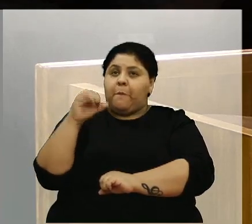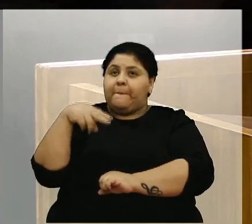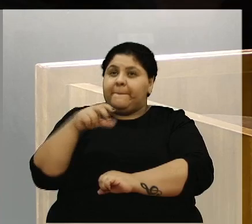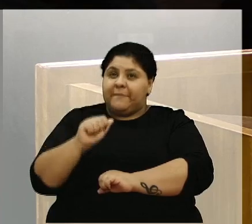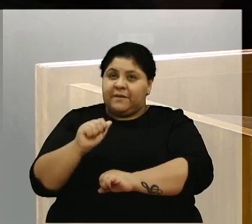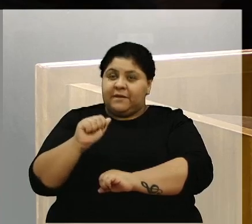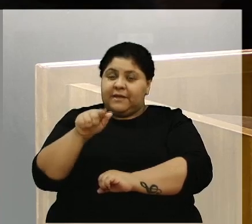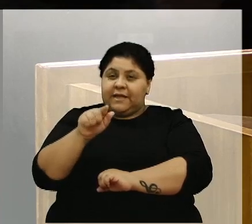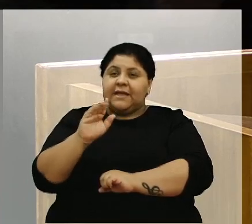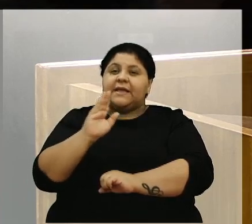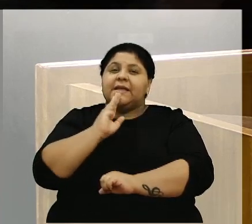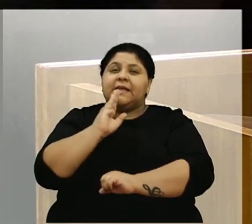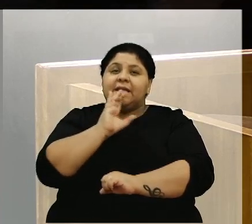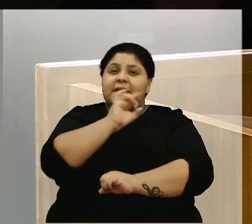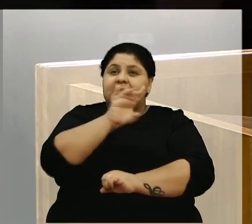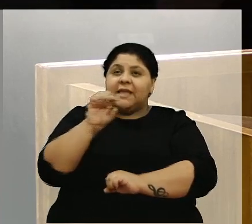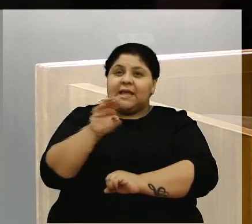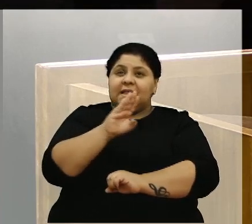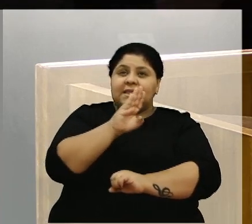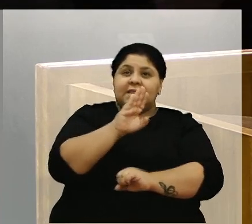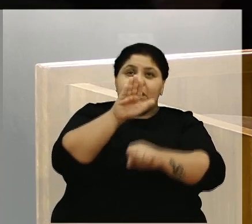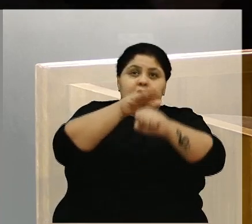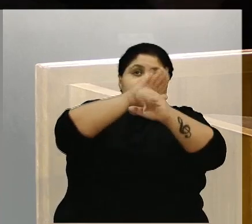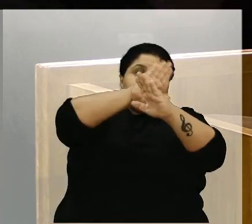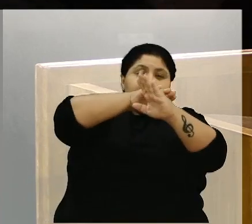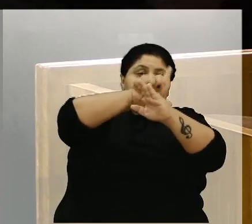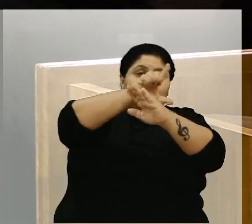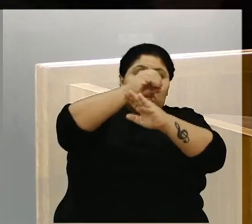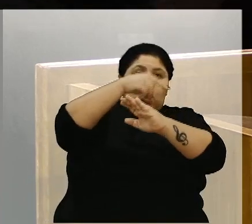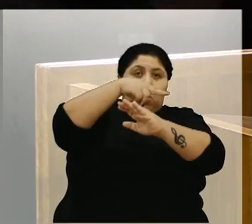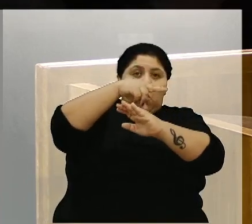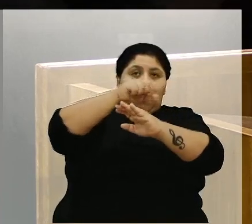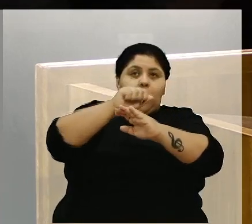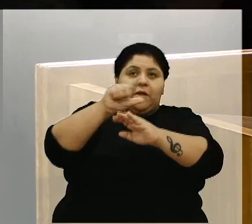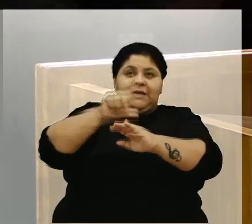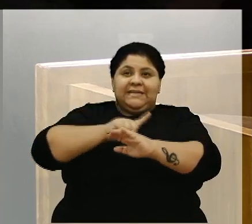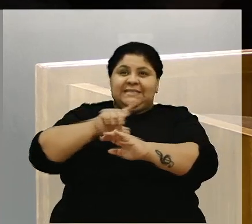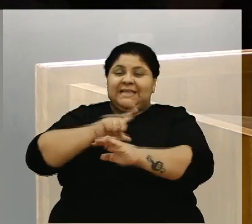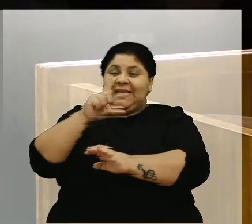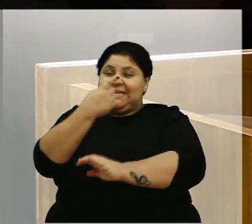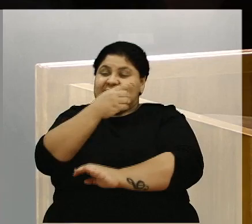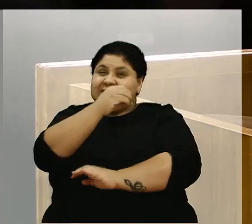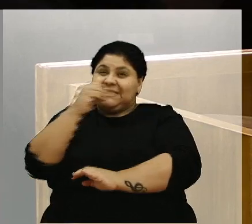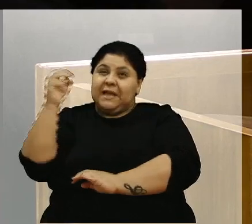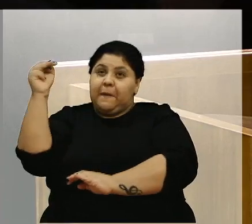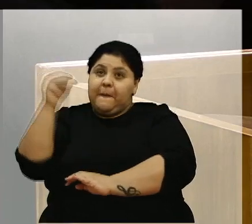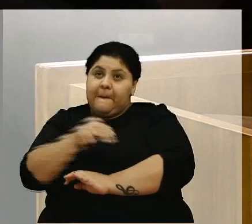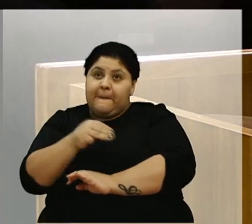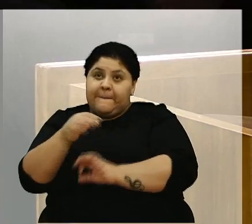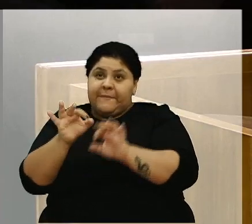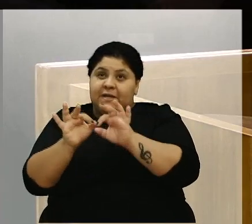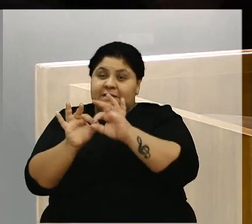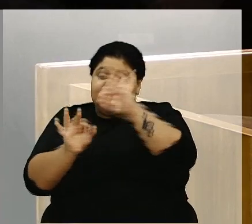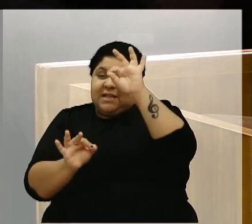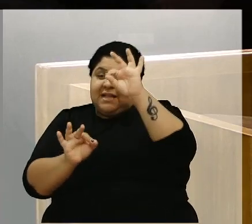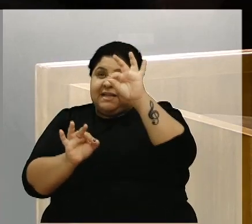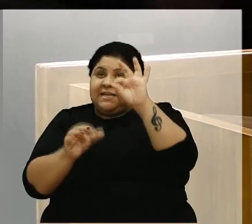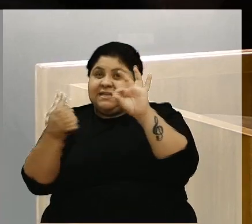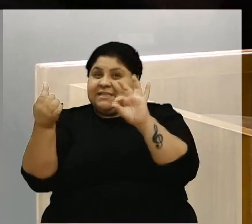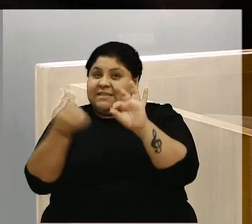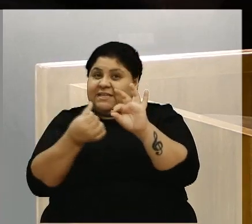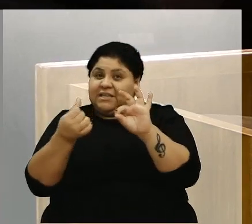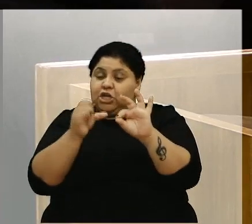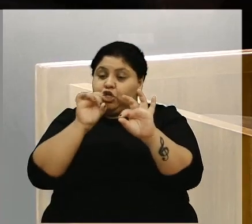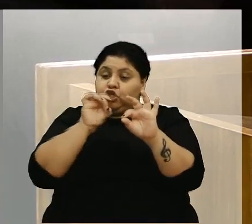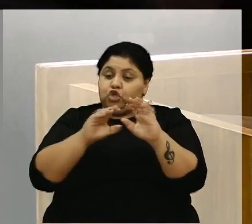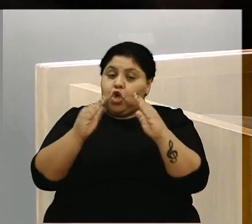não tem conhecimento, cada bobina de lona tem 100 metros por 6 de largura. Então, só de lona,